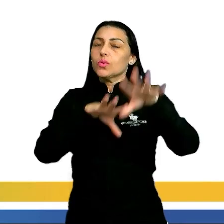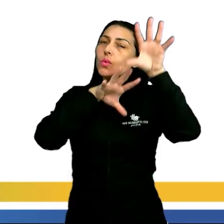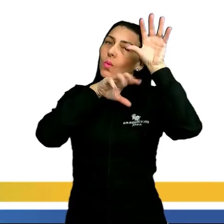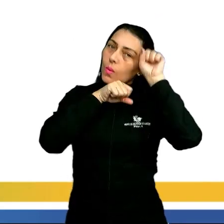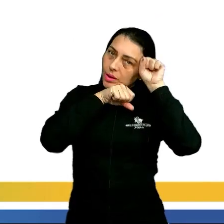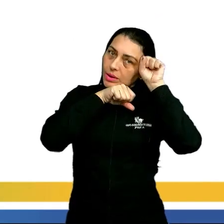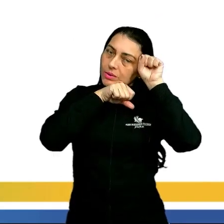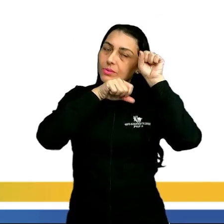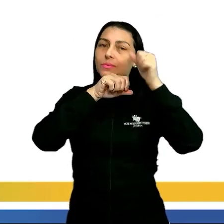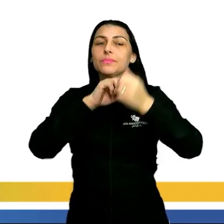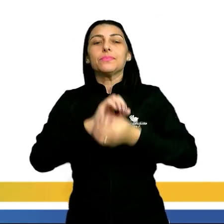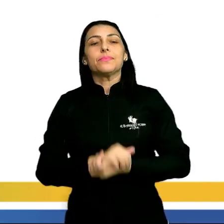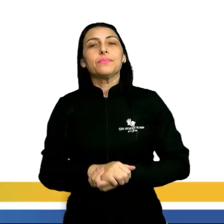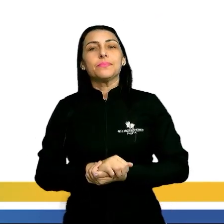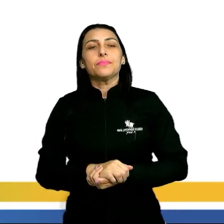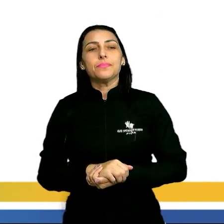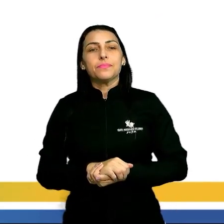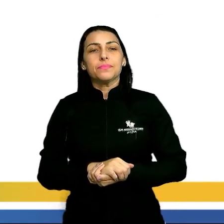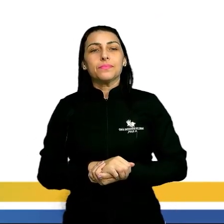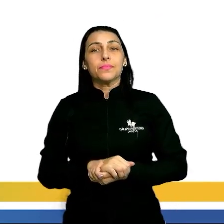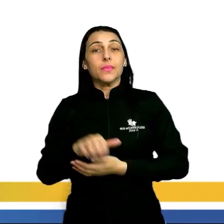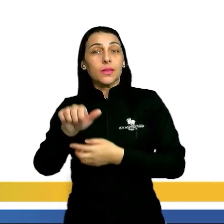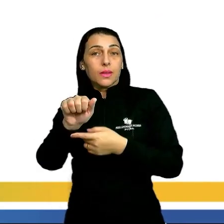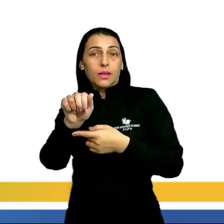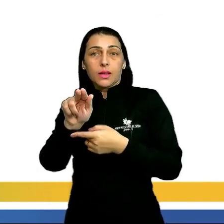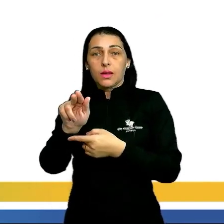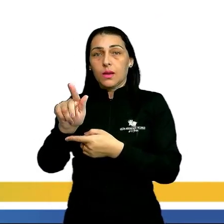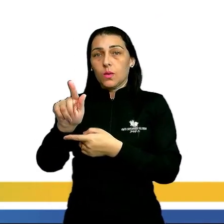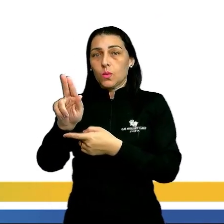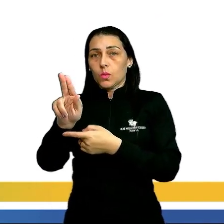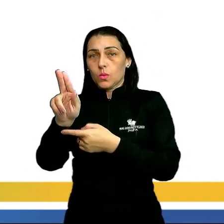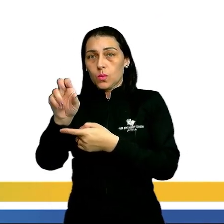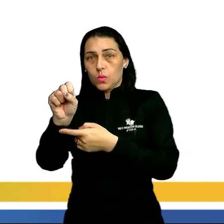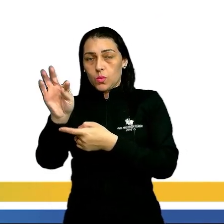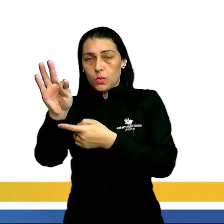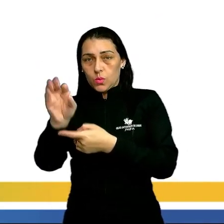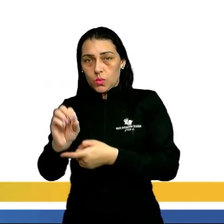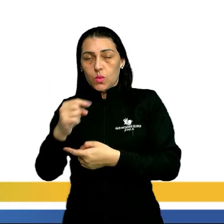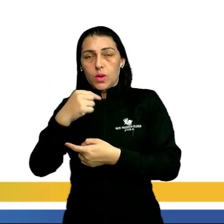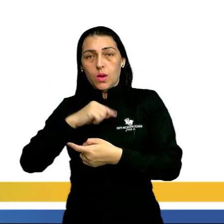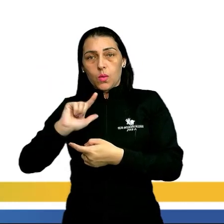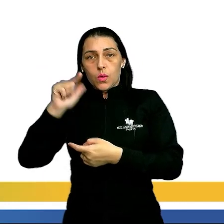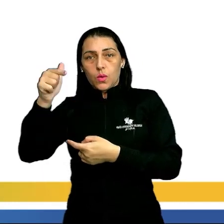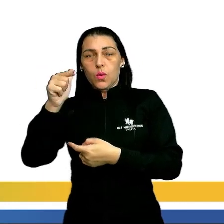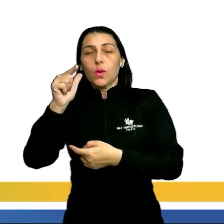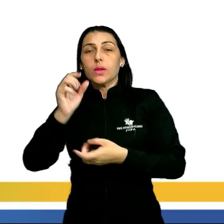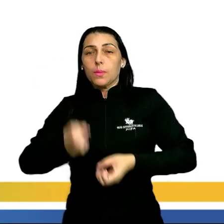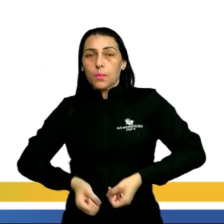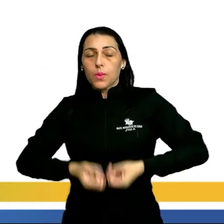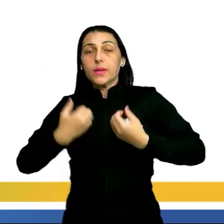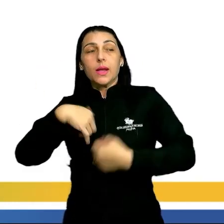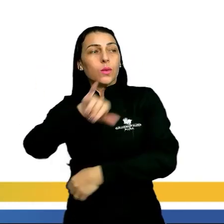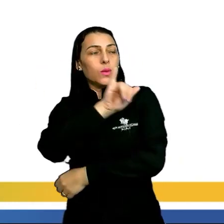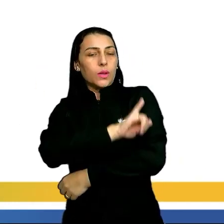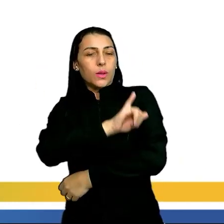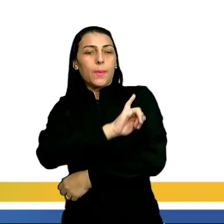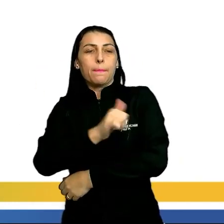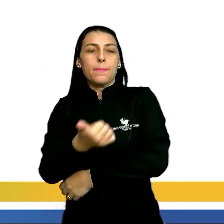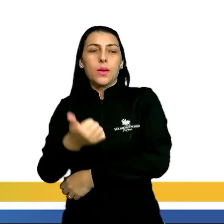imperceptivelmente em nosso quarto. Augusto dos Anjos, Eu e Outras Poesias, Rio de Janeiro,